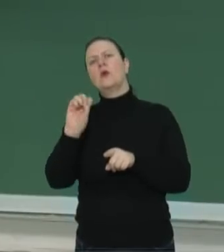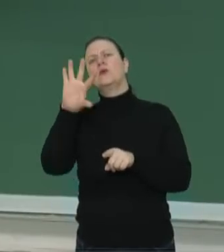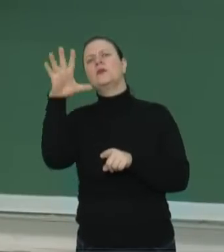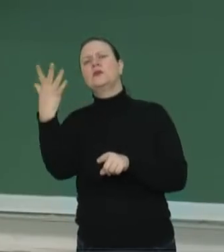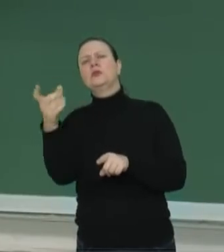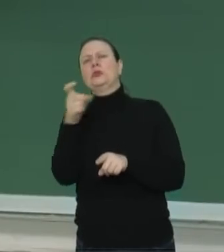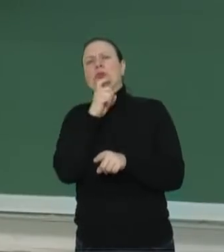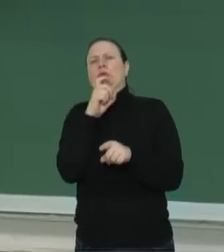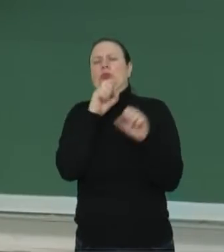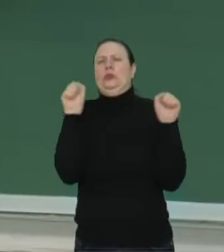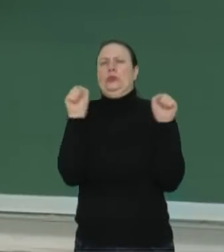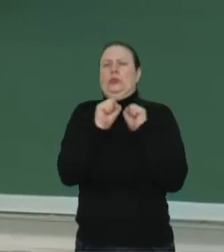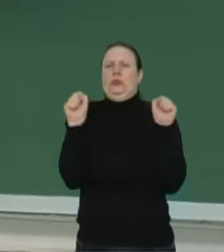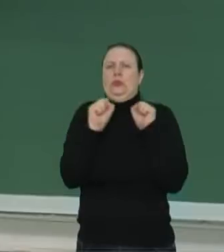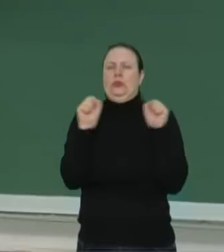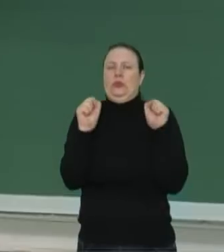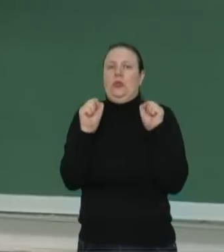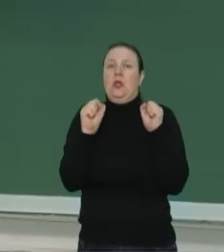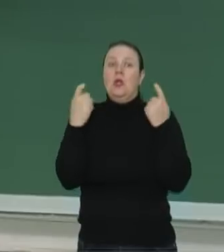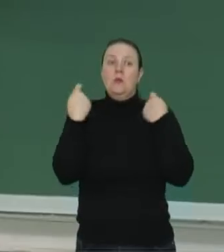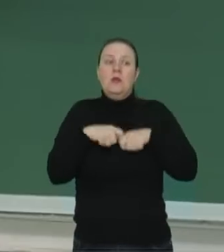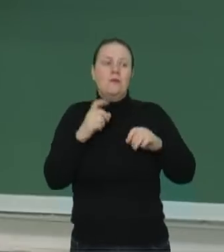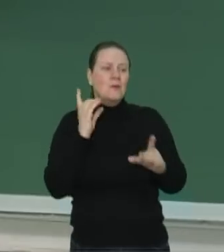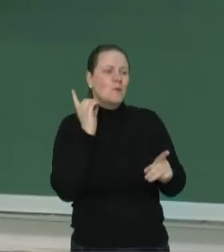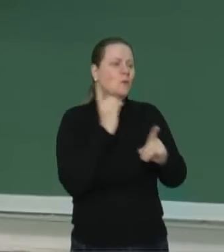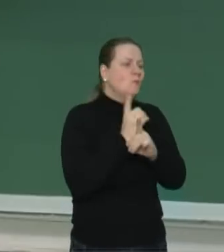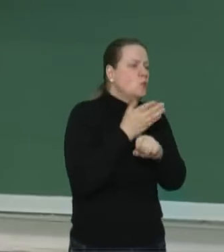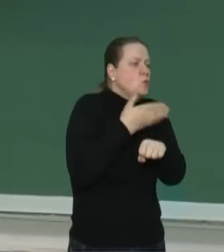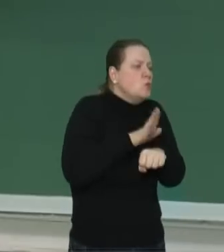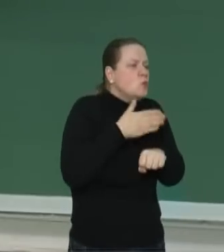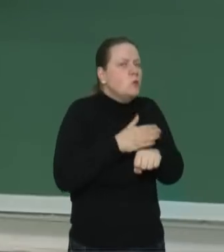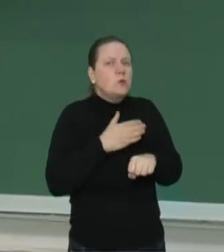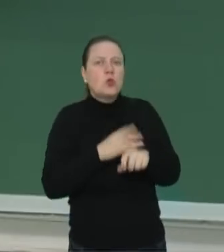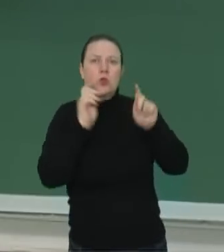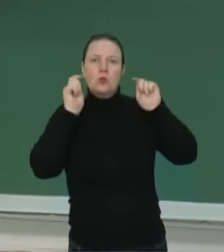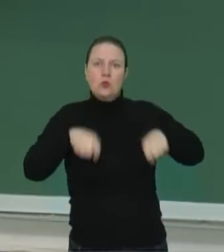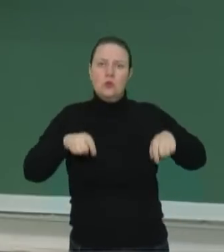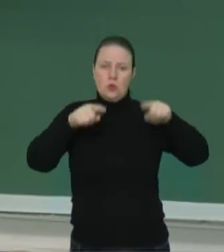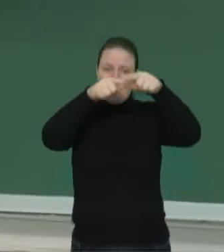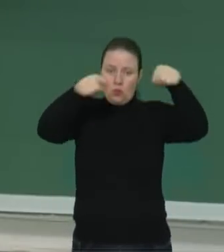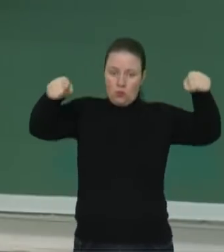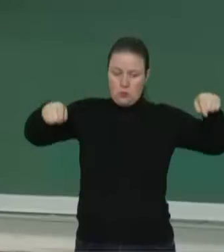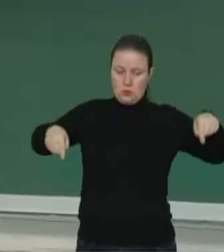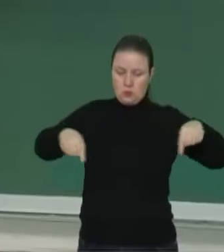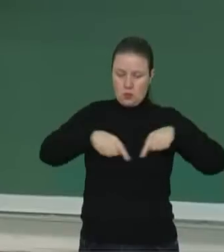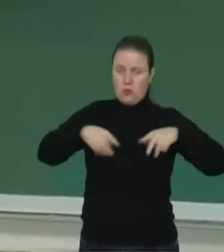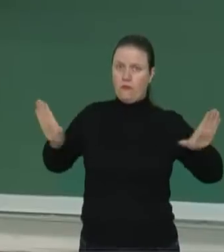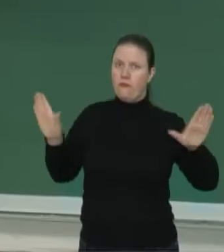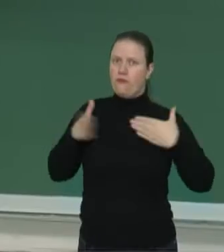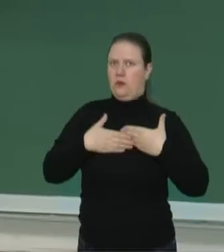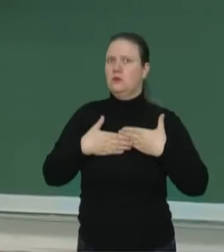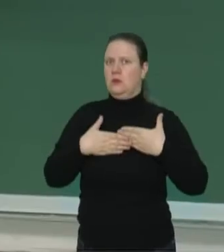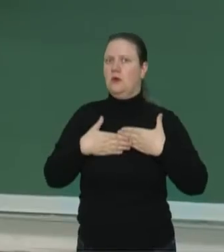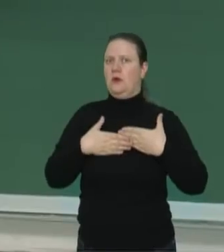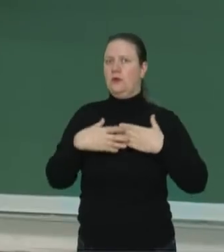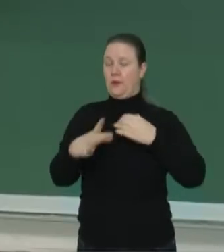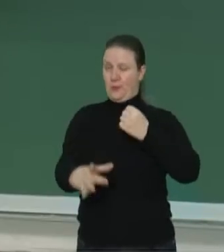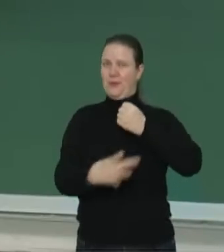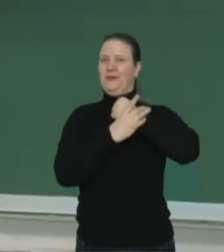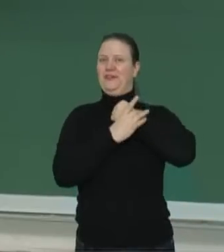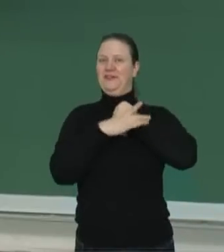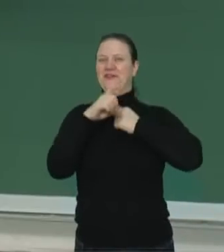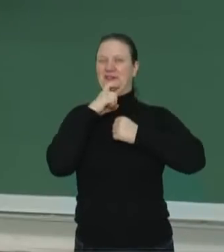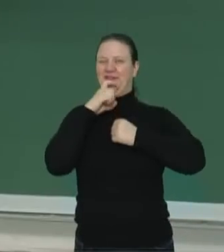frio intenso, e ele buscava uma atividade que pudesse ser feita dentro do ginásio, dentro de um